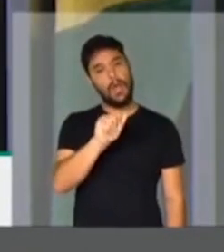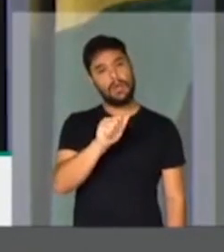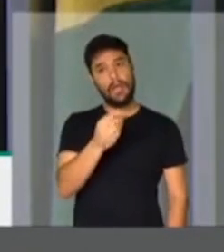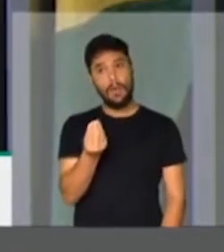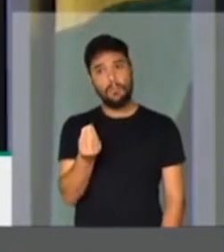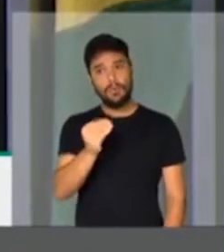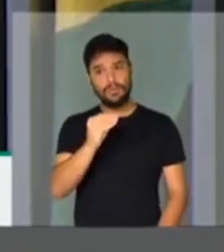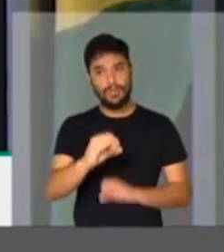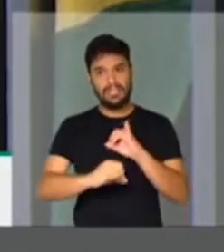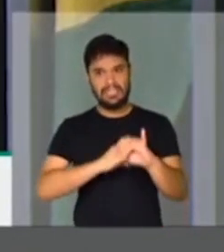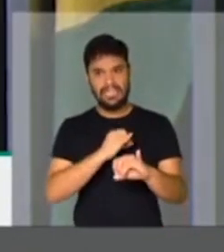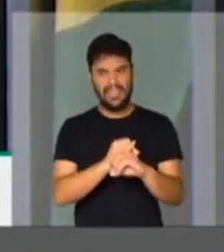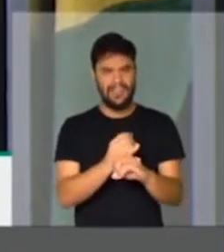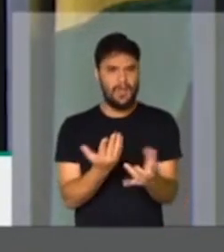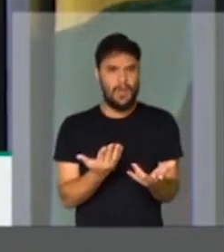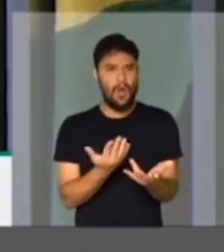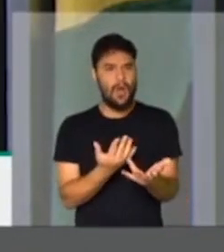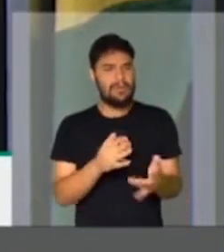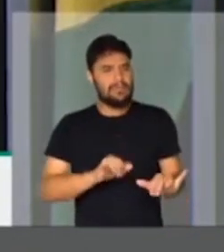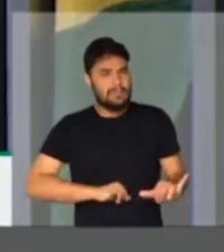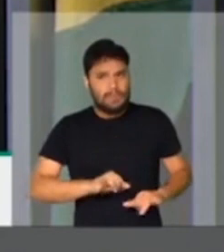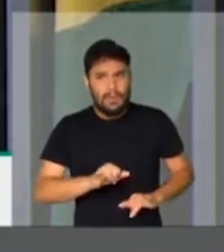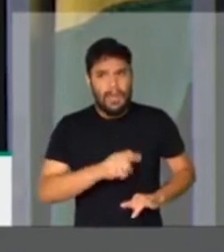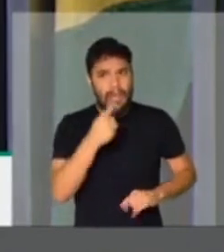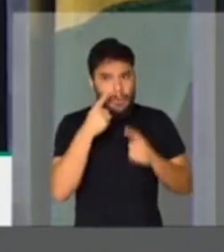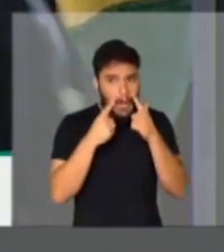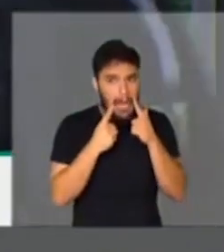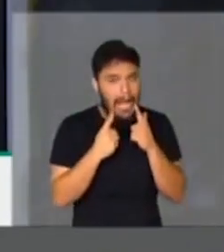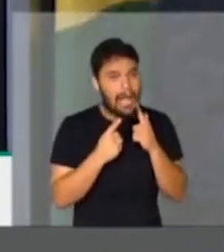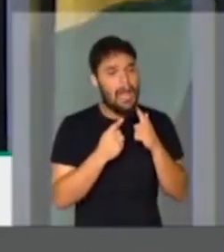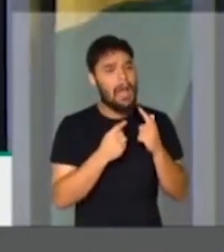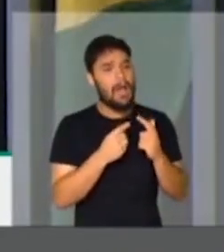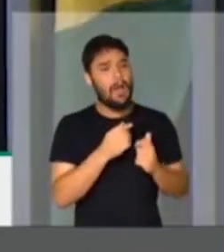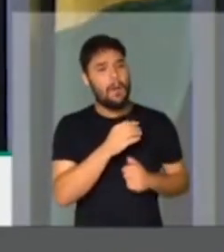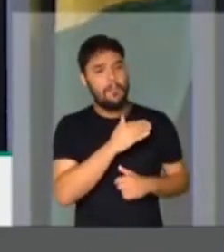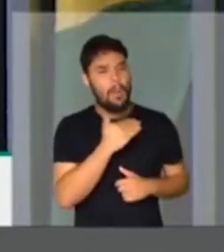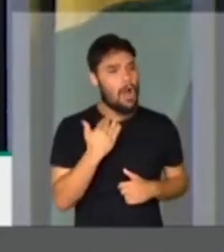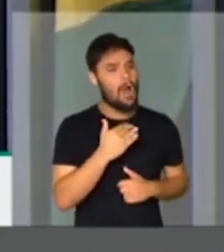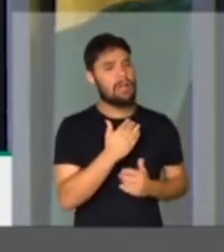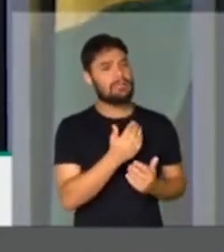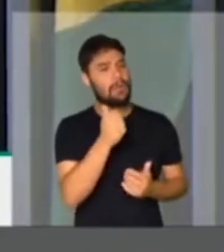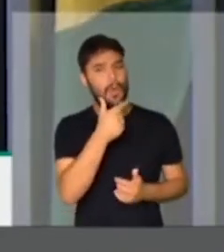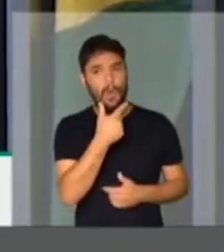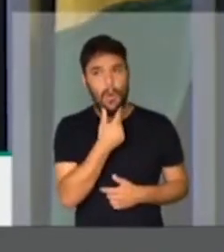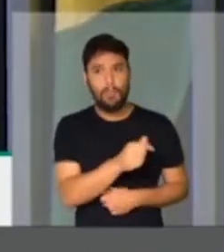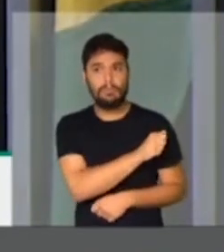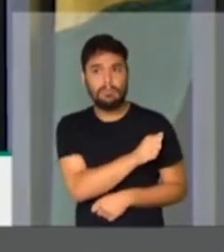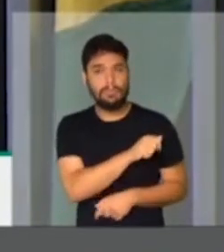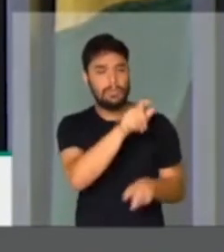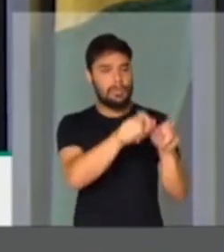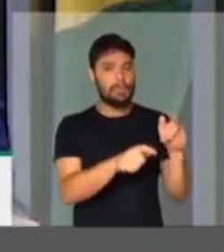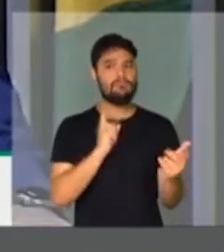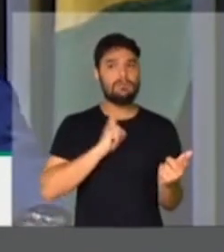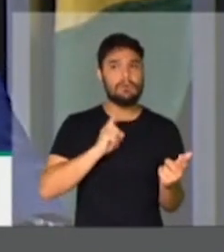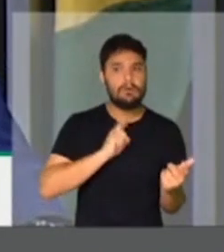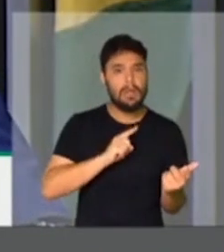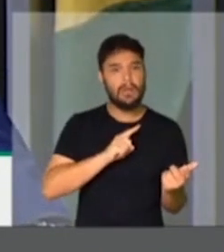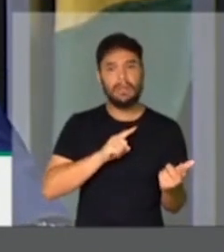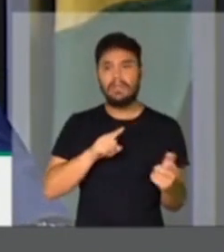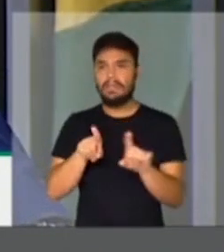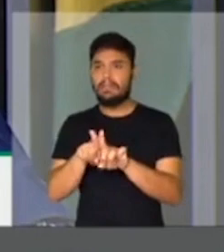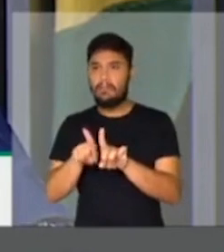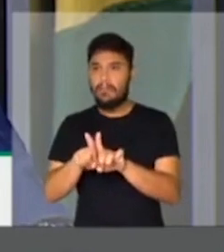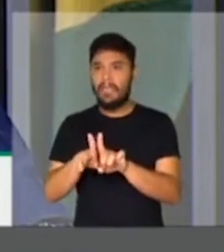postou: não dá para chorar a morte dos meninos do Flamengo e depois aplaudir a chacina na favela. Vidas negras